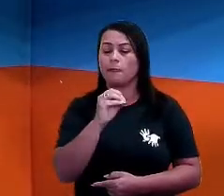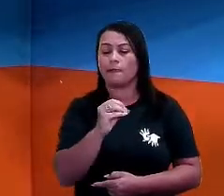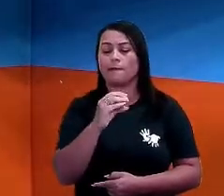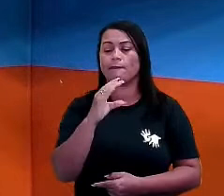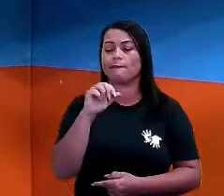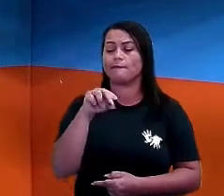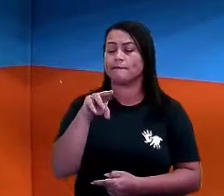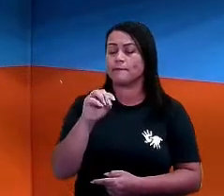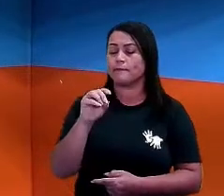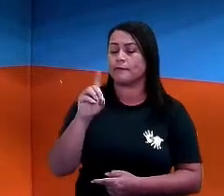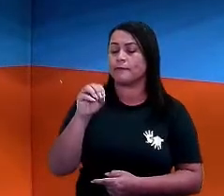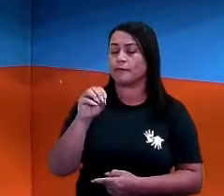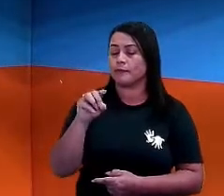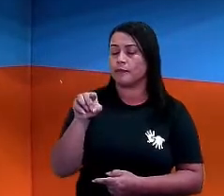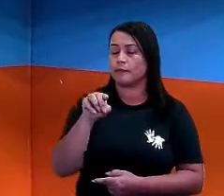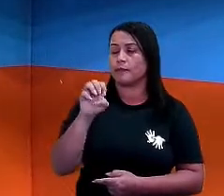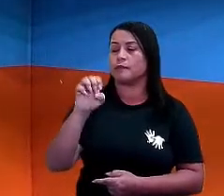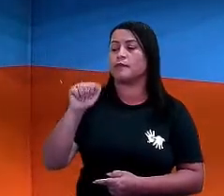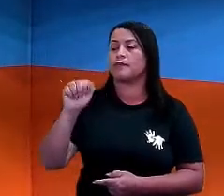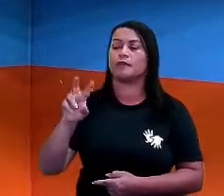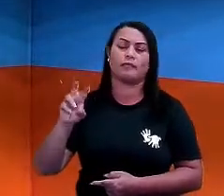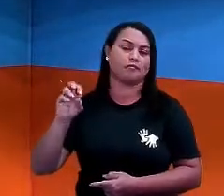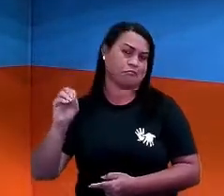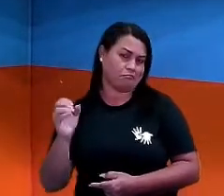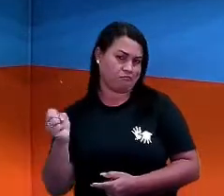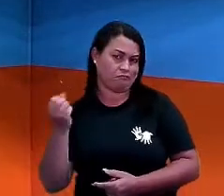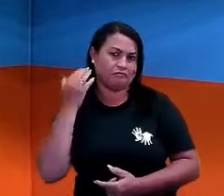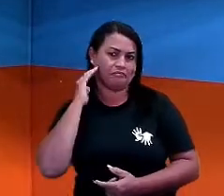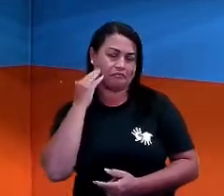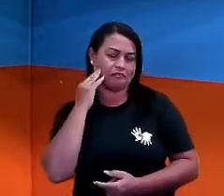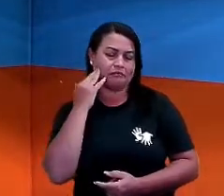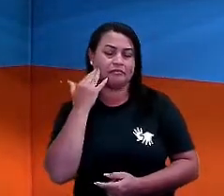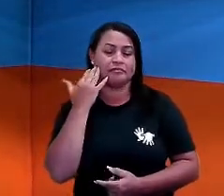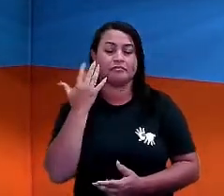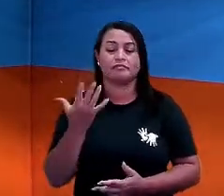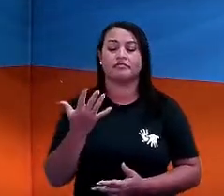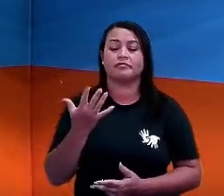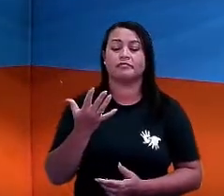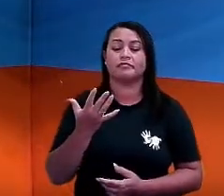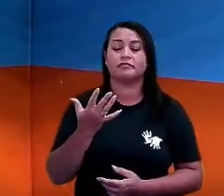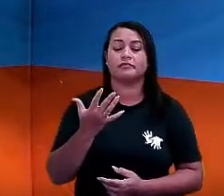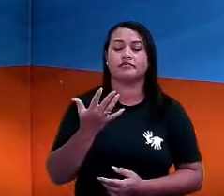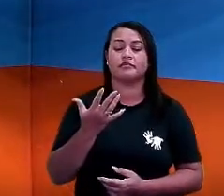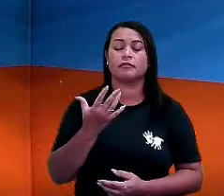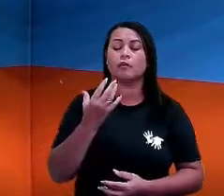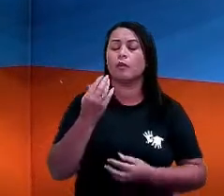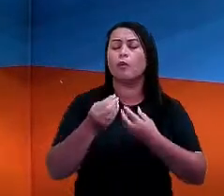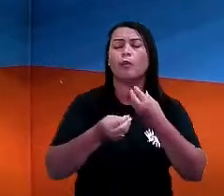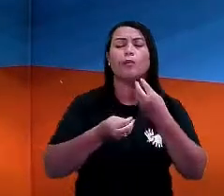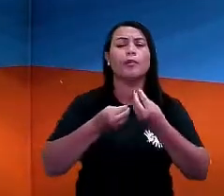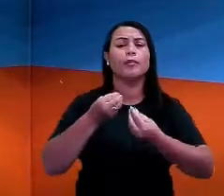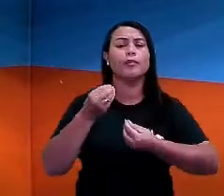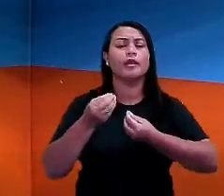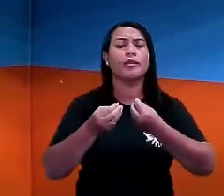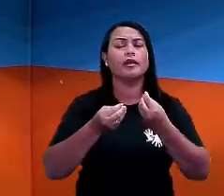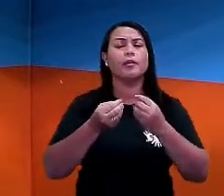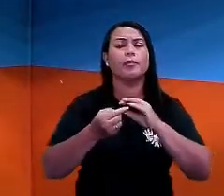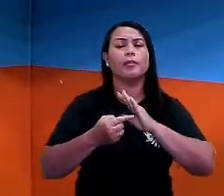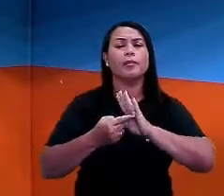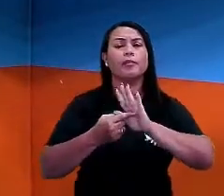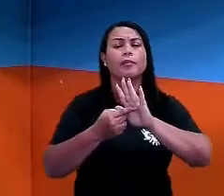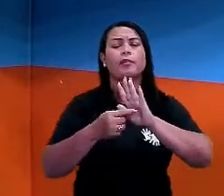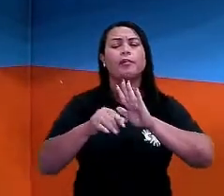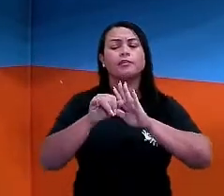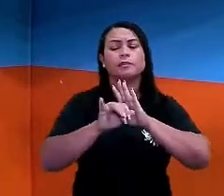2 e 5 12avos, tá certo? E aí, como é que eu faço? Como é que eu represento